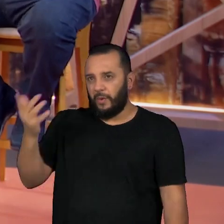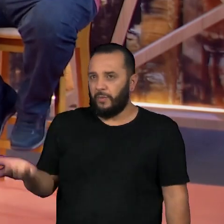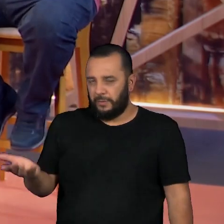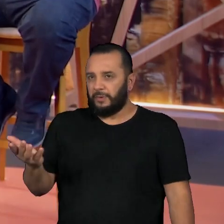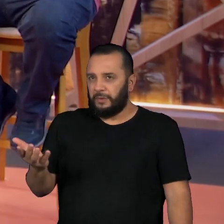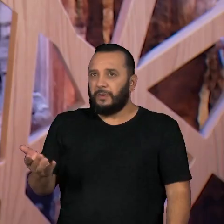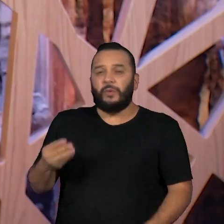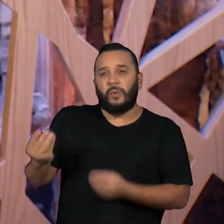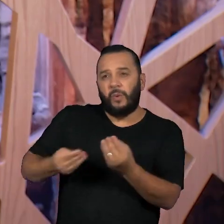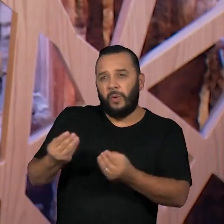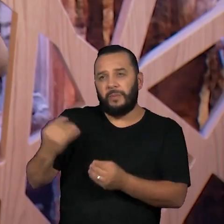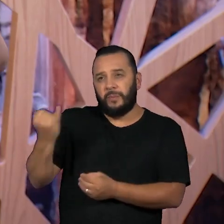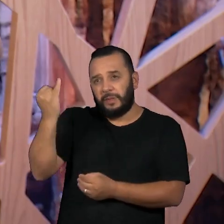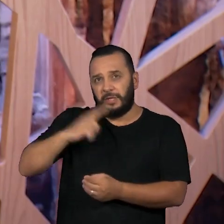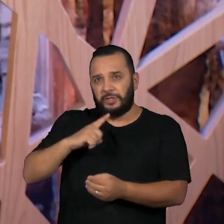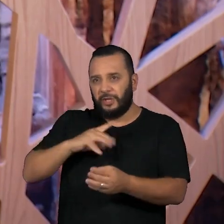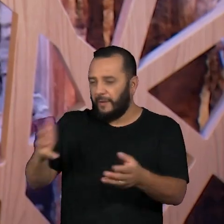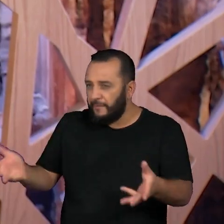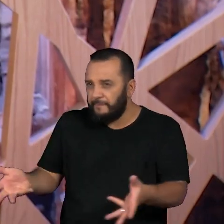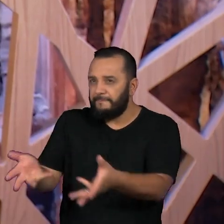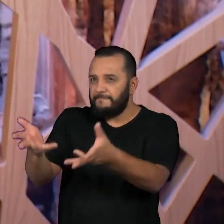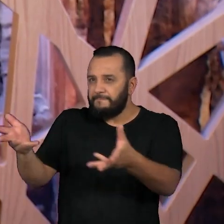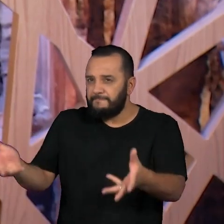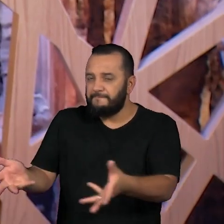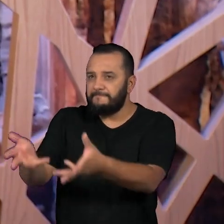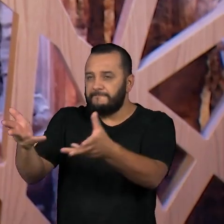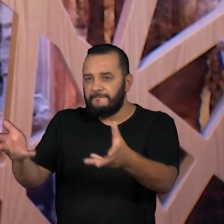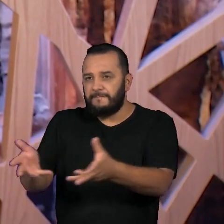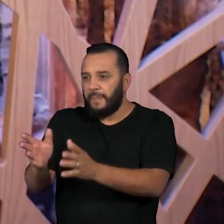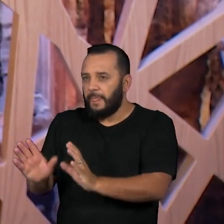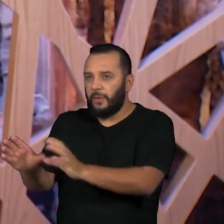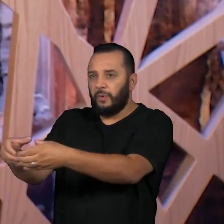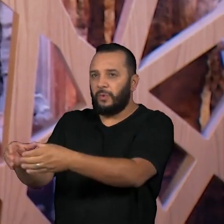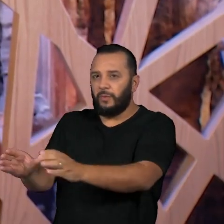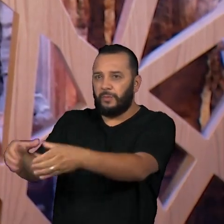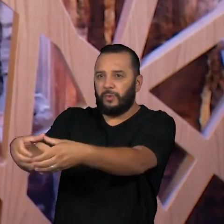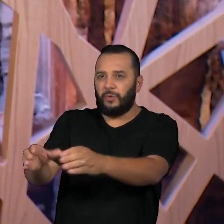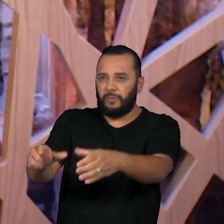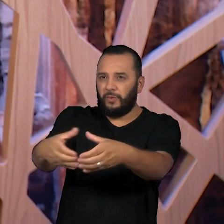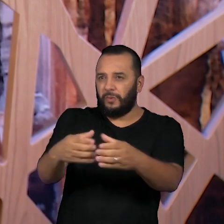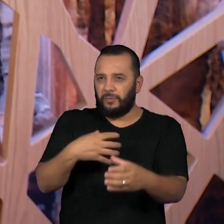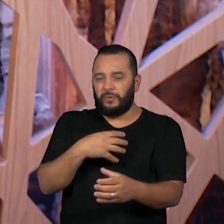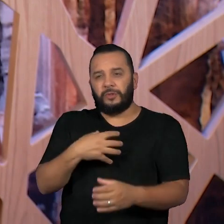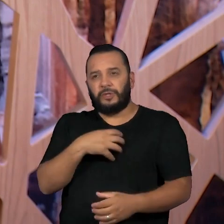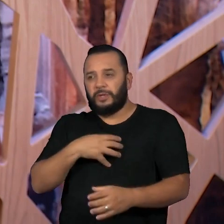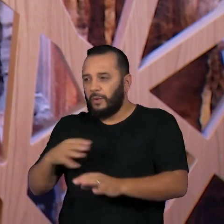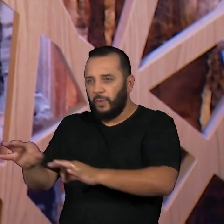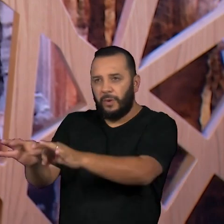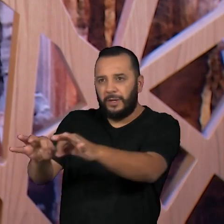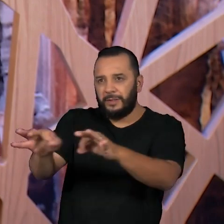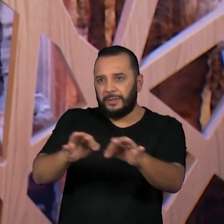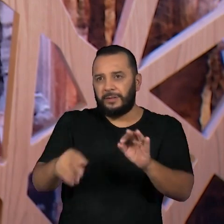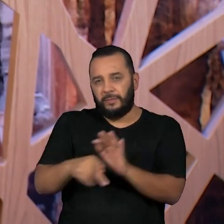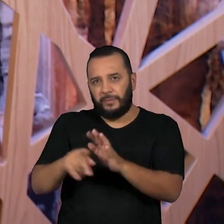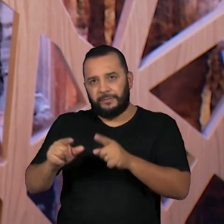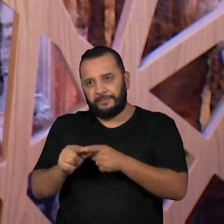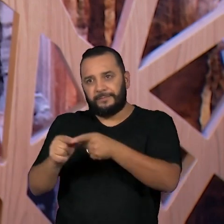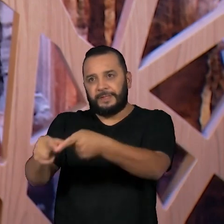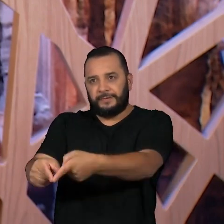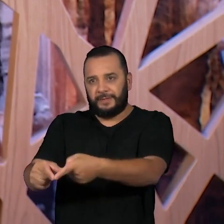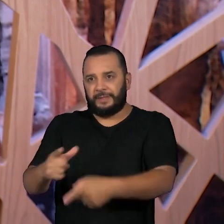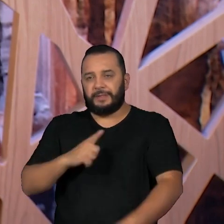para fomentar toda uma rede, uma cadeia de coletivos, de formas de organização periféricas, né?